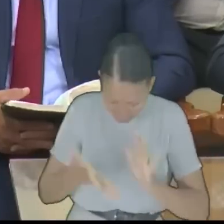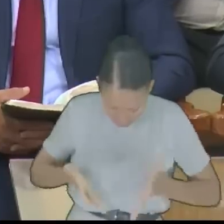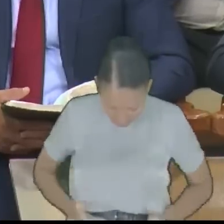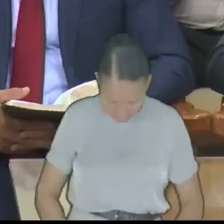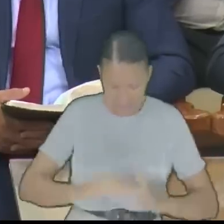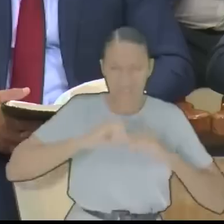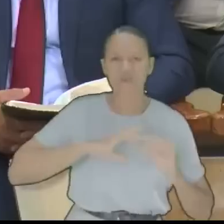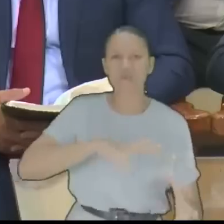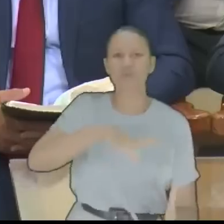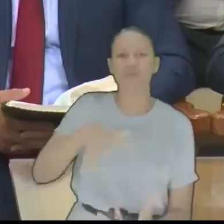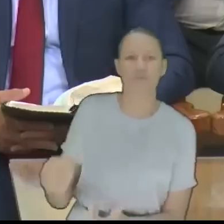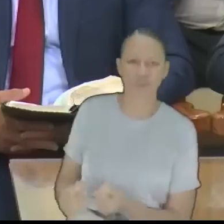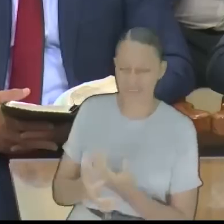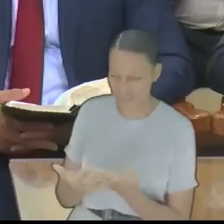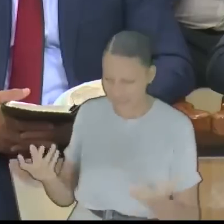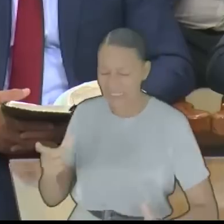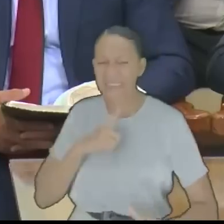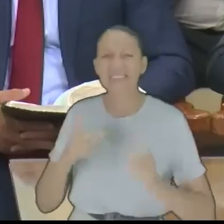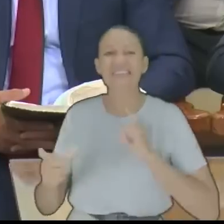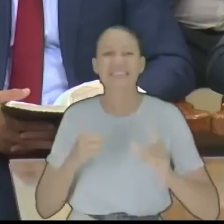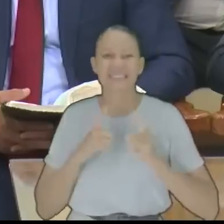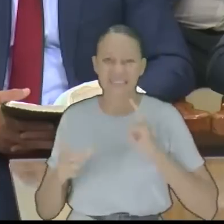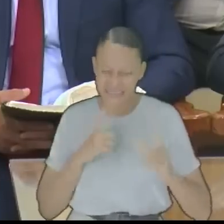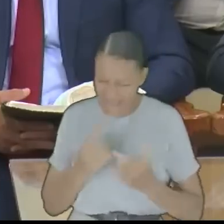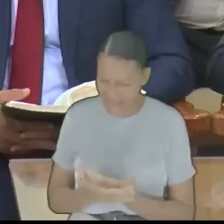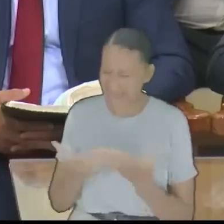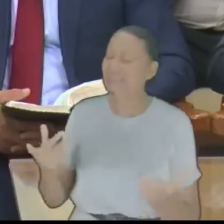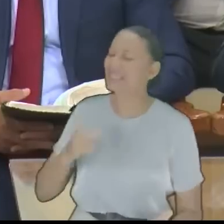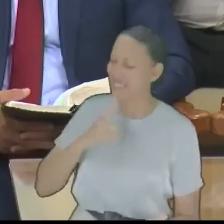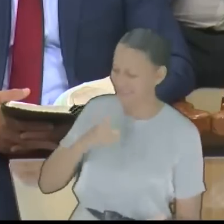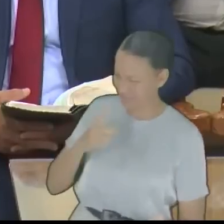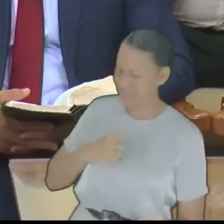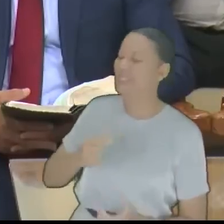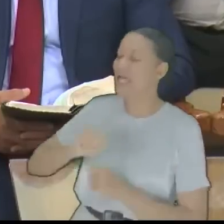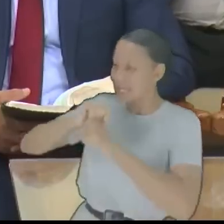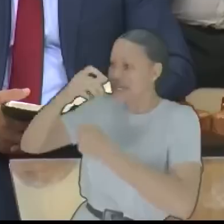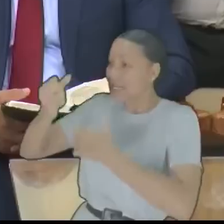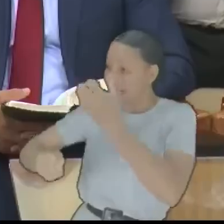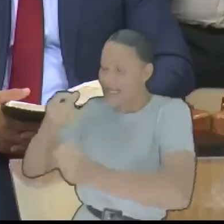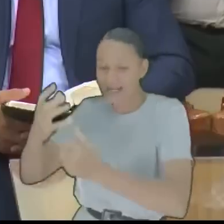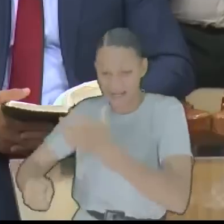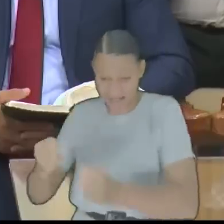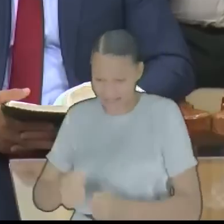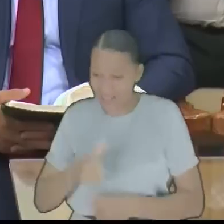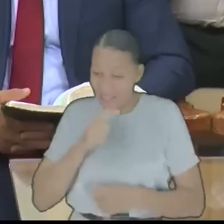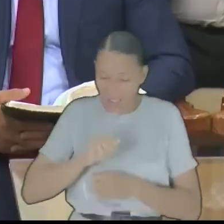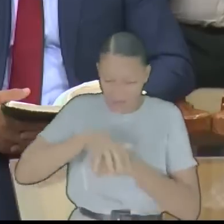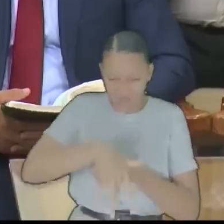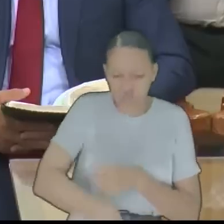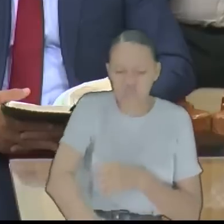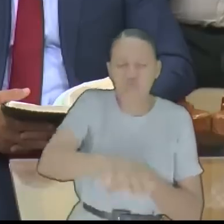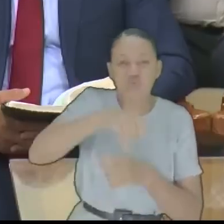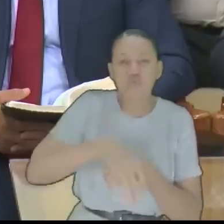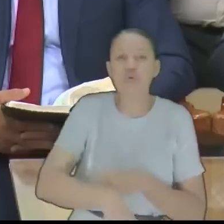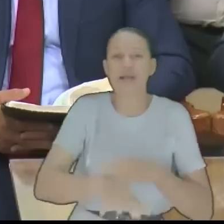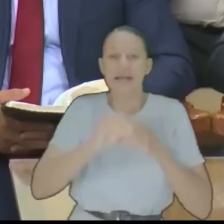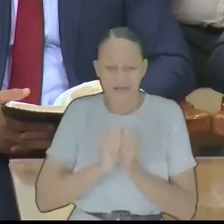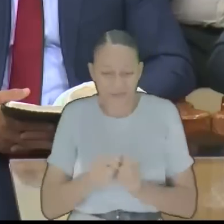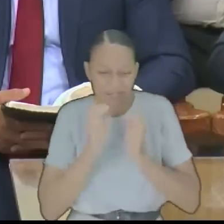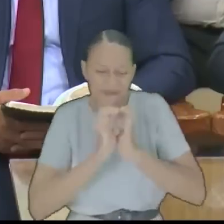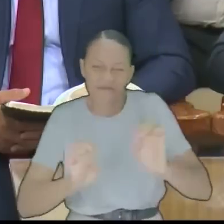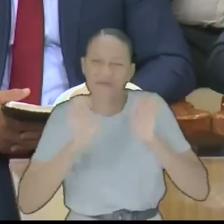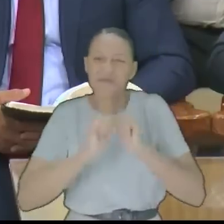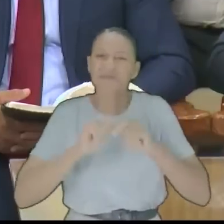veio à terra, que os outeiros têm manado leite, e as águas do evangelho, elas têm regado